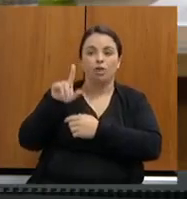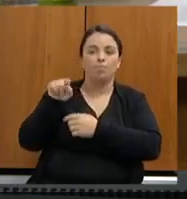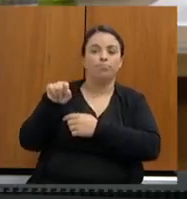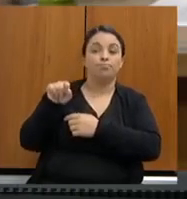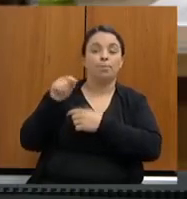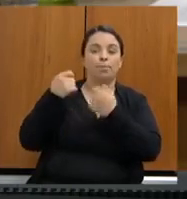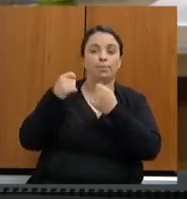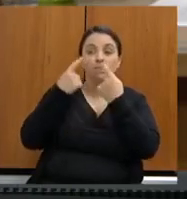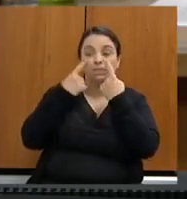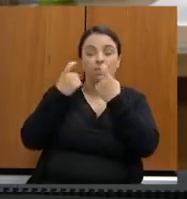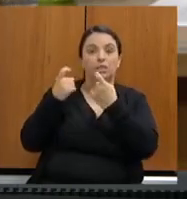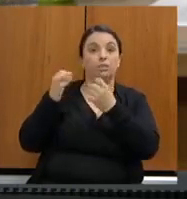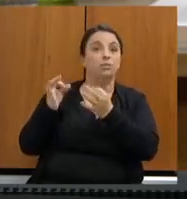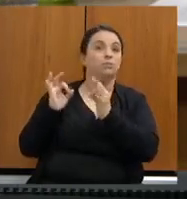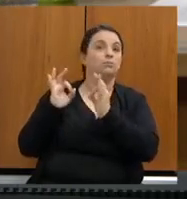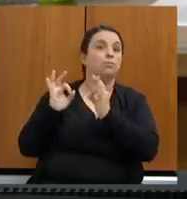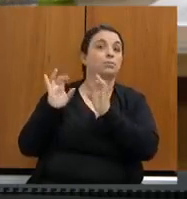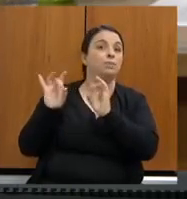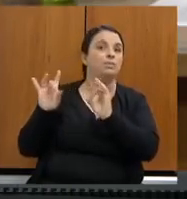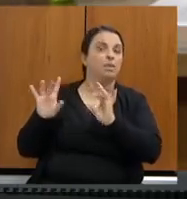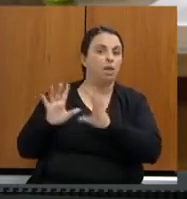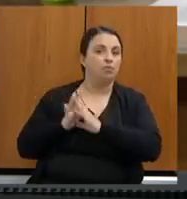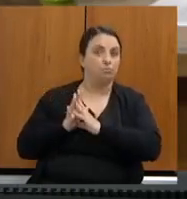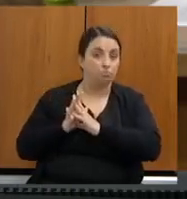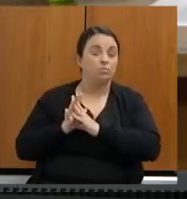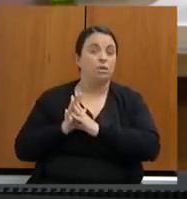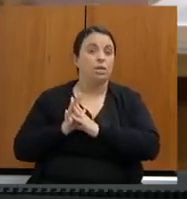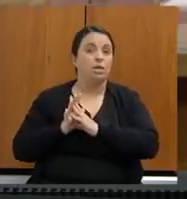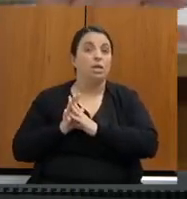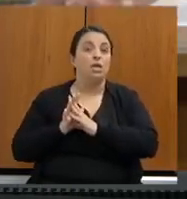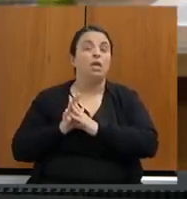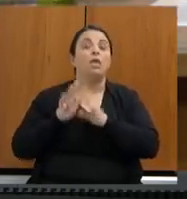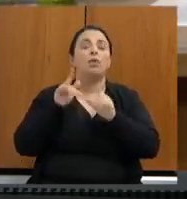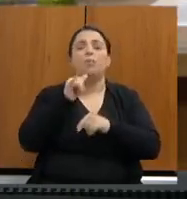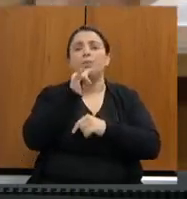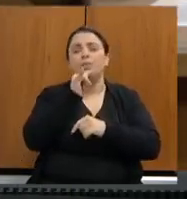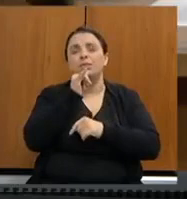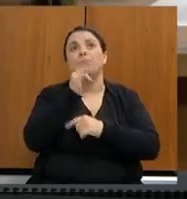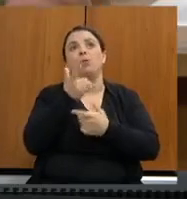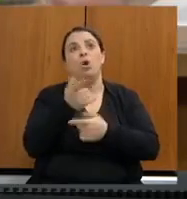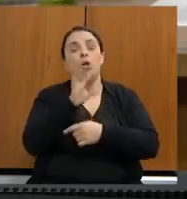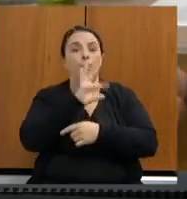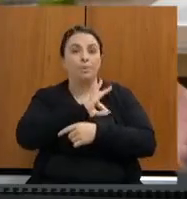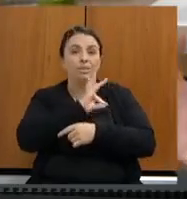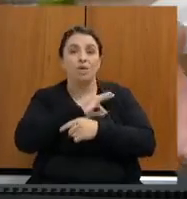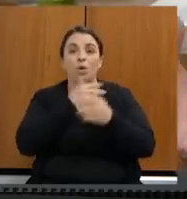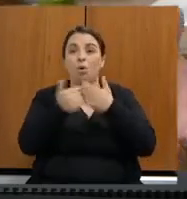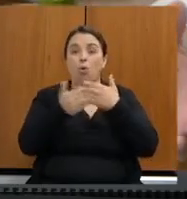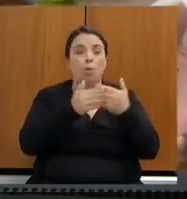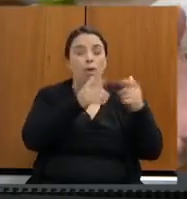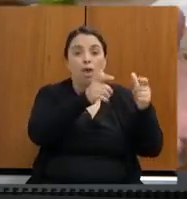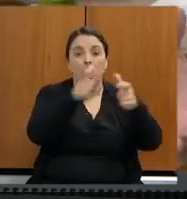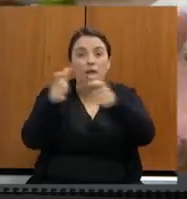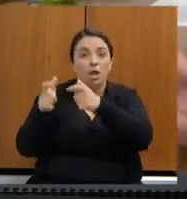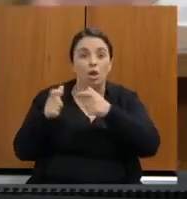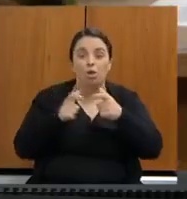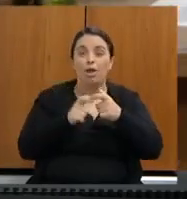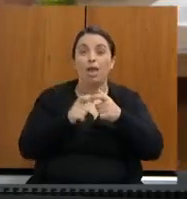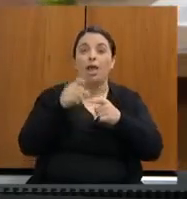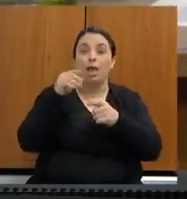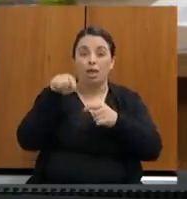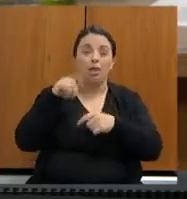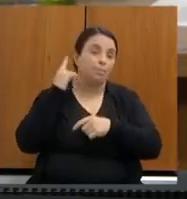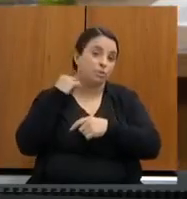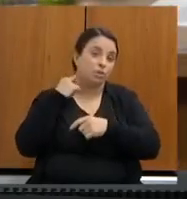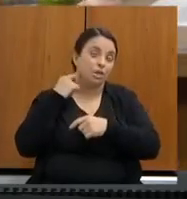diferenciado Além disso primeiro interpretou o policial em qualquer região do estado ele sabe que tem que dar um horário especial para quê